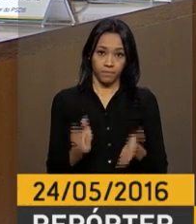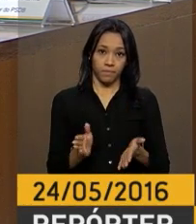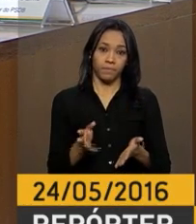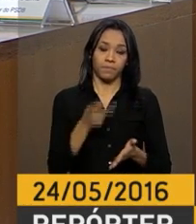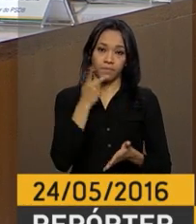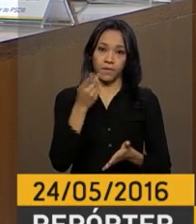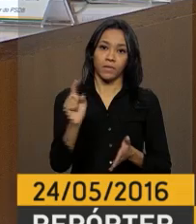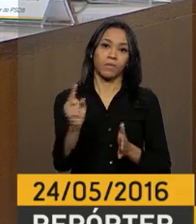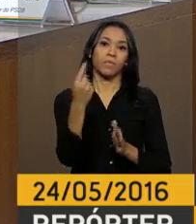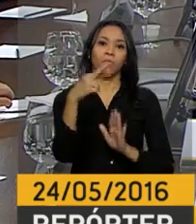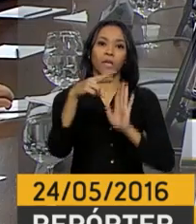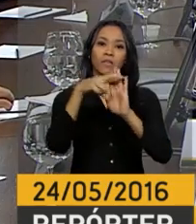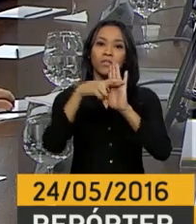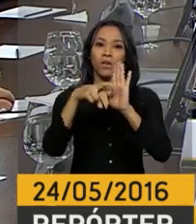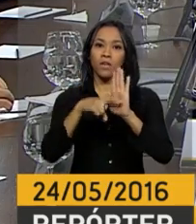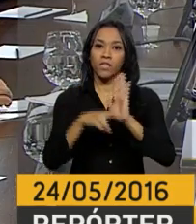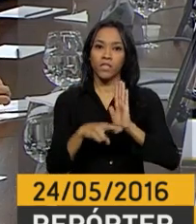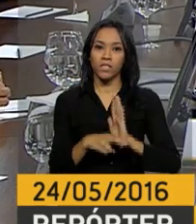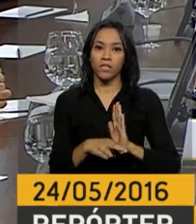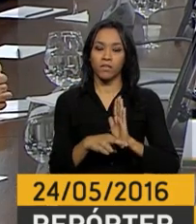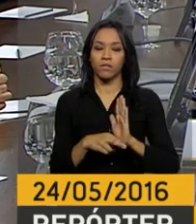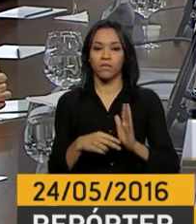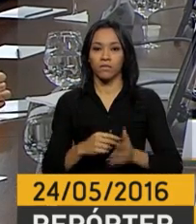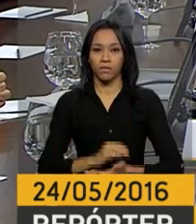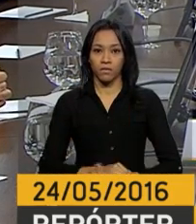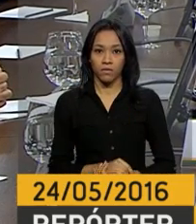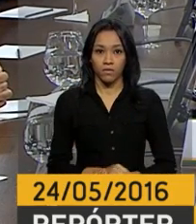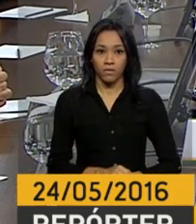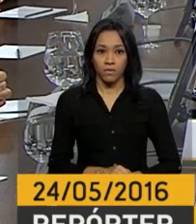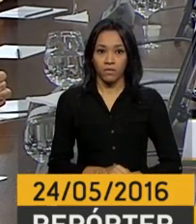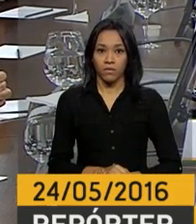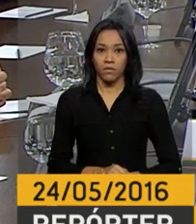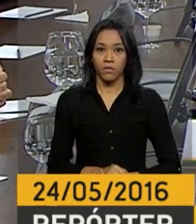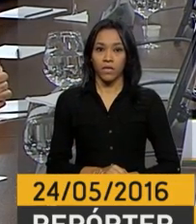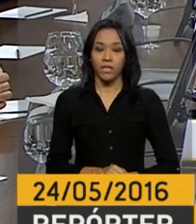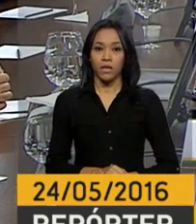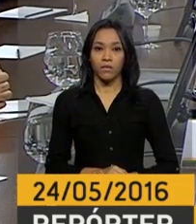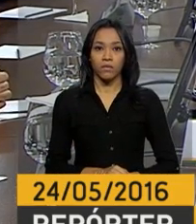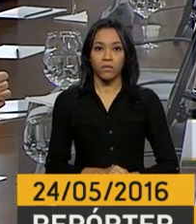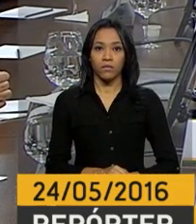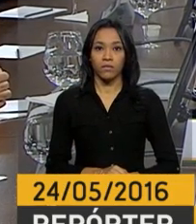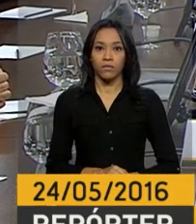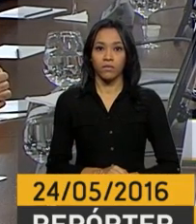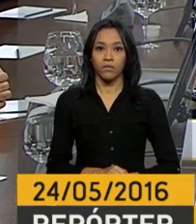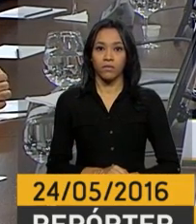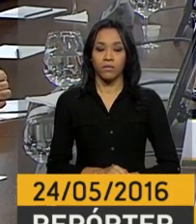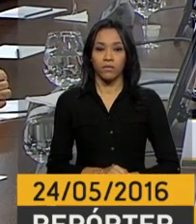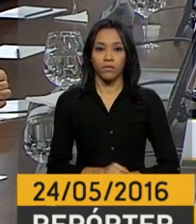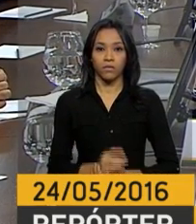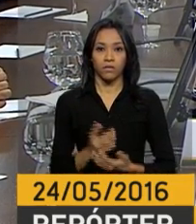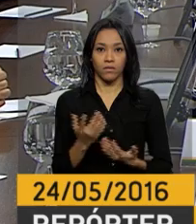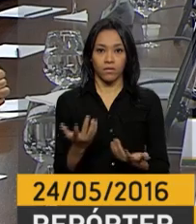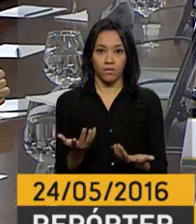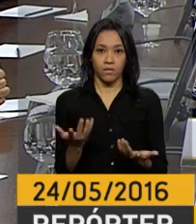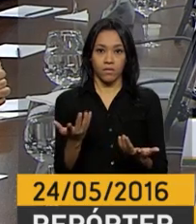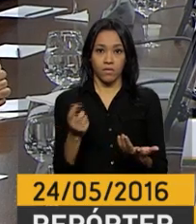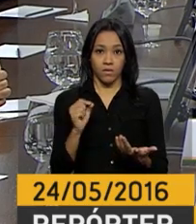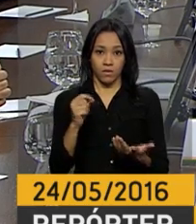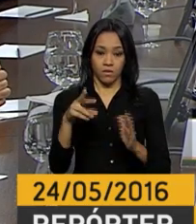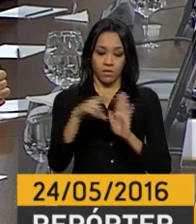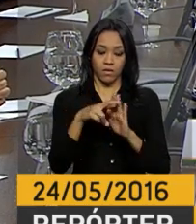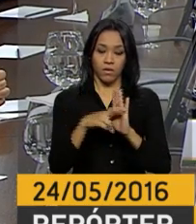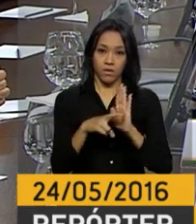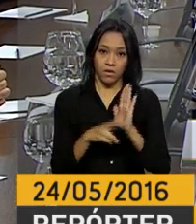primeiras medidas, né? Algumas delas de caráter administrativo, algumas delas ainda sujeitas à